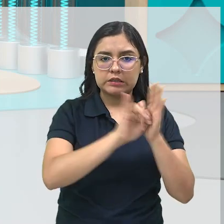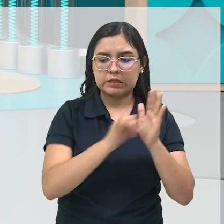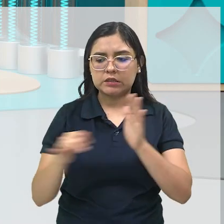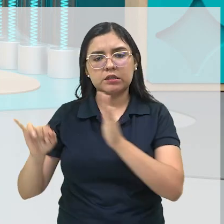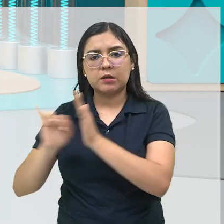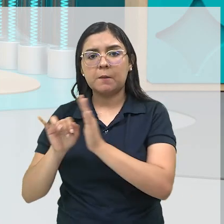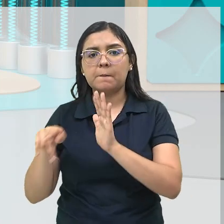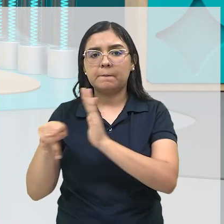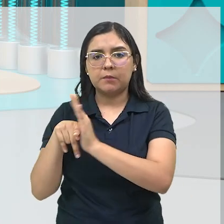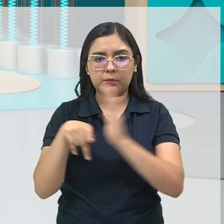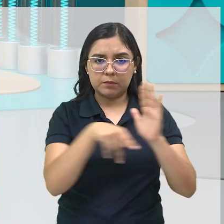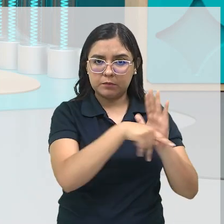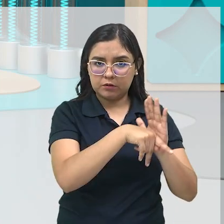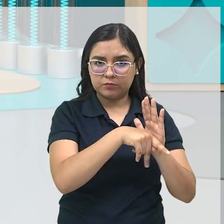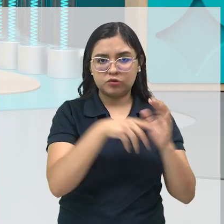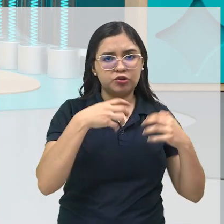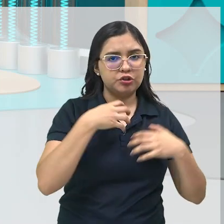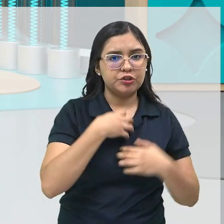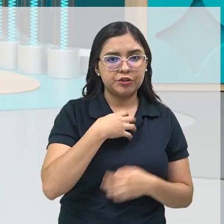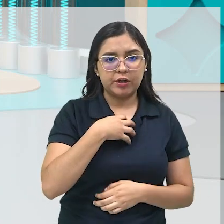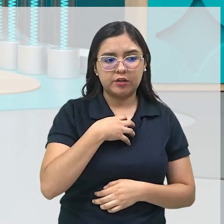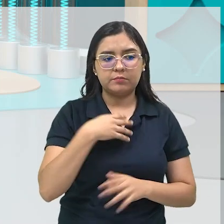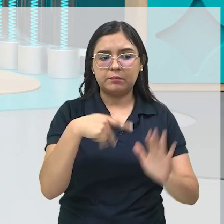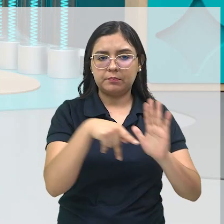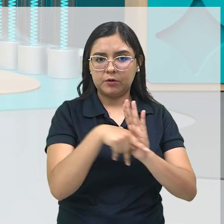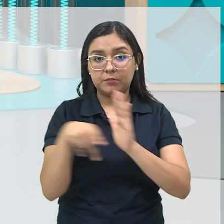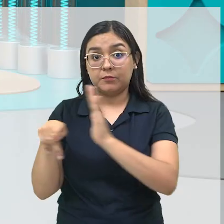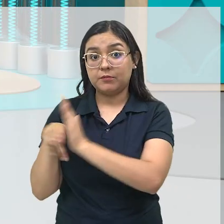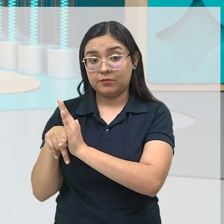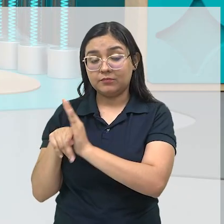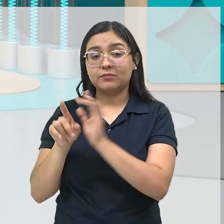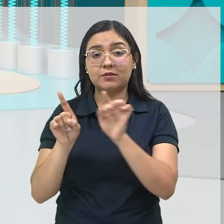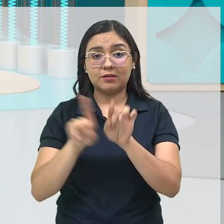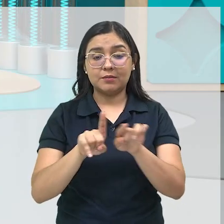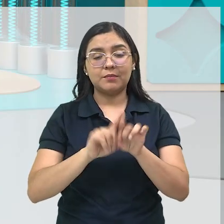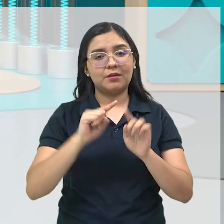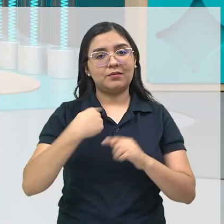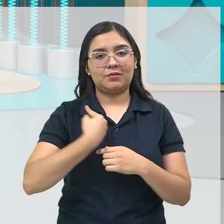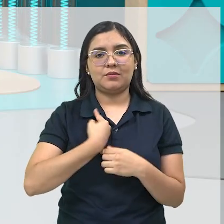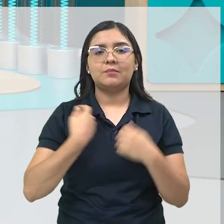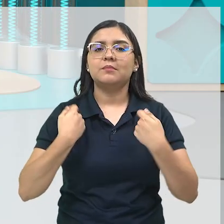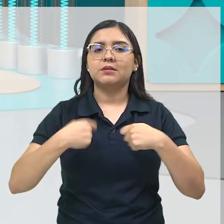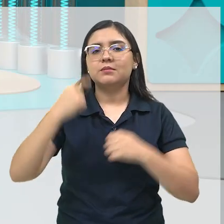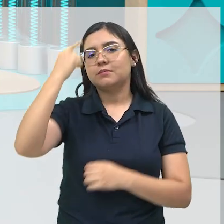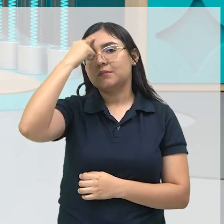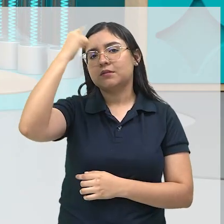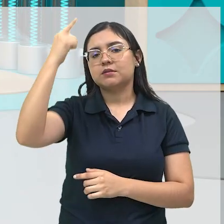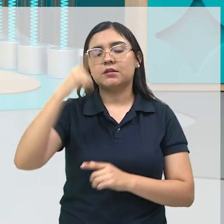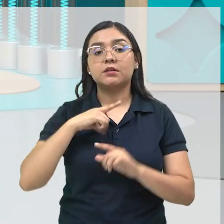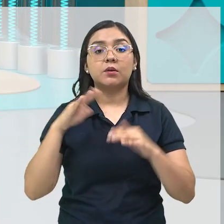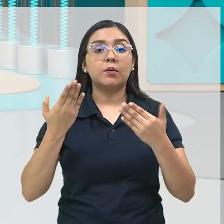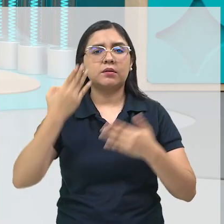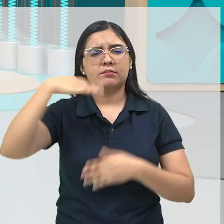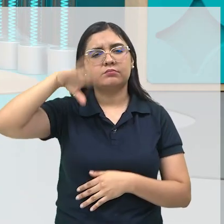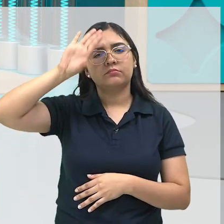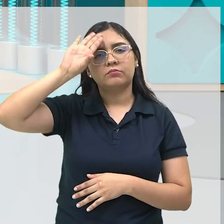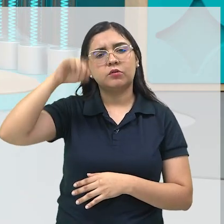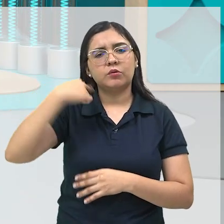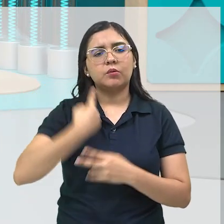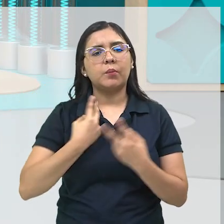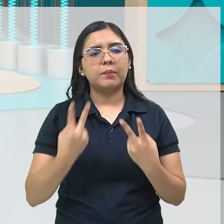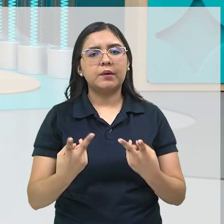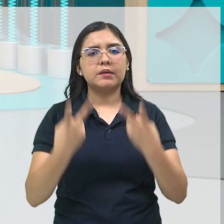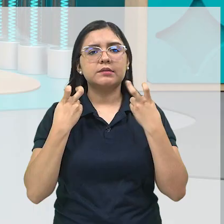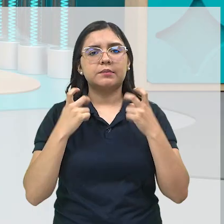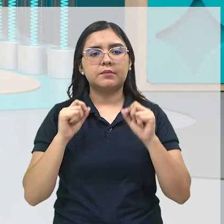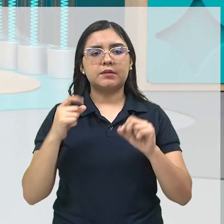sua forma própria de falar. Então, nisso também nós temos que pensar. Por meio da dramaturgia, a gente consegue perceber